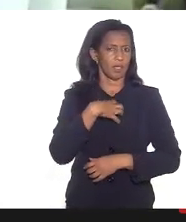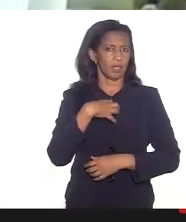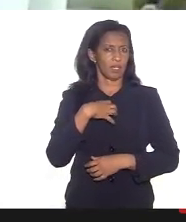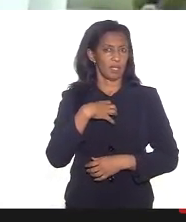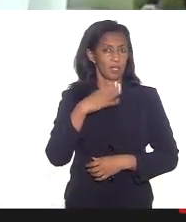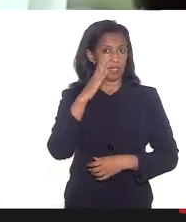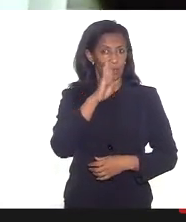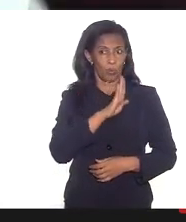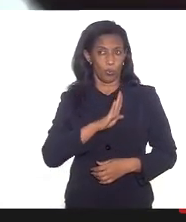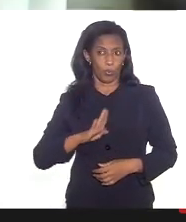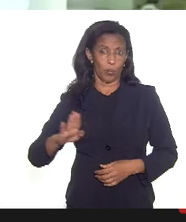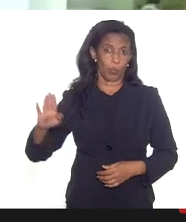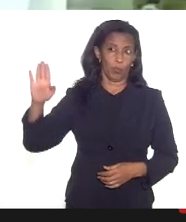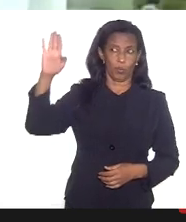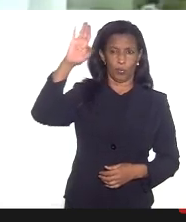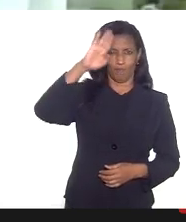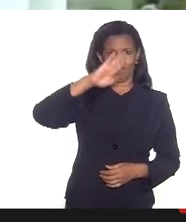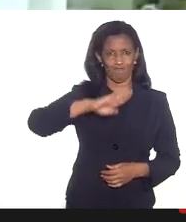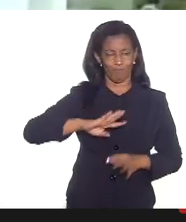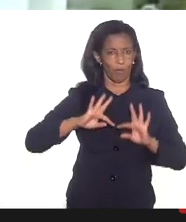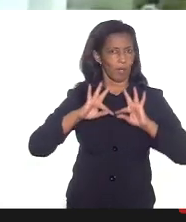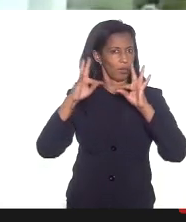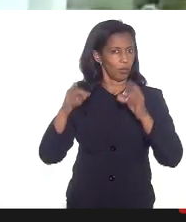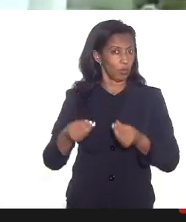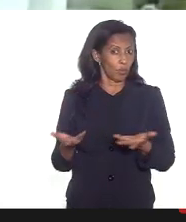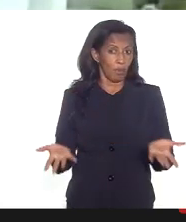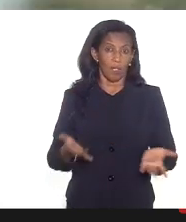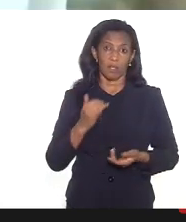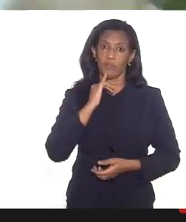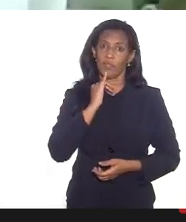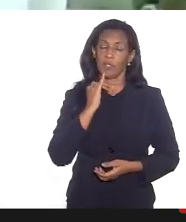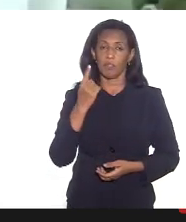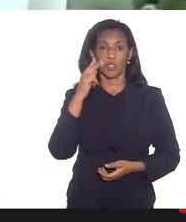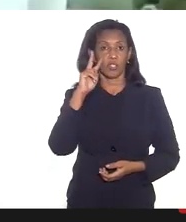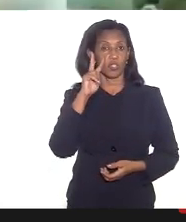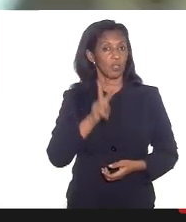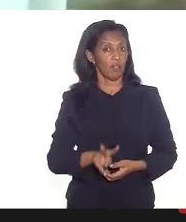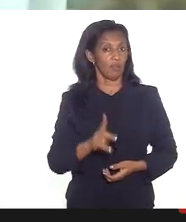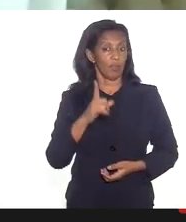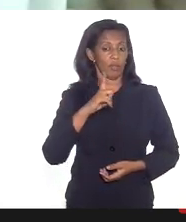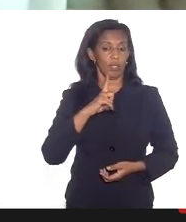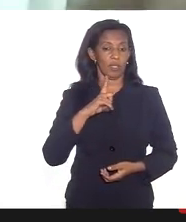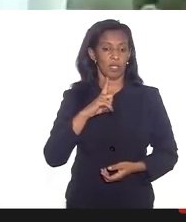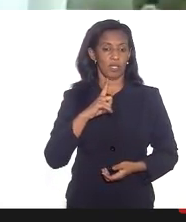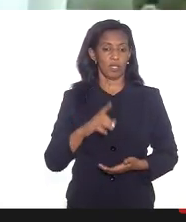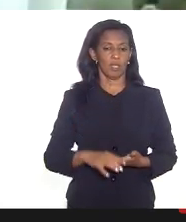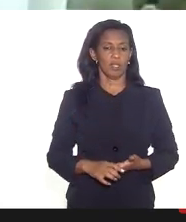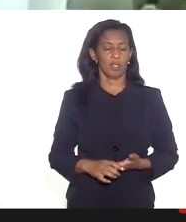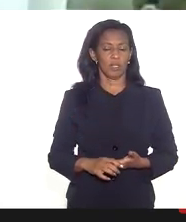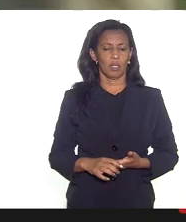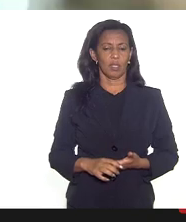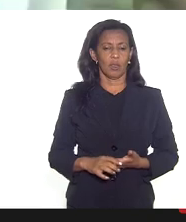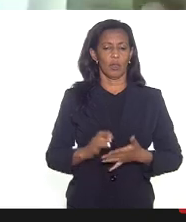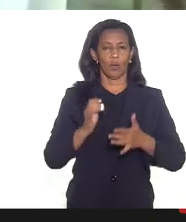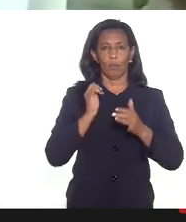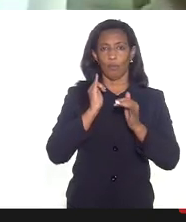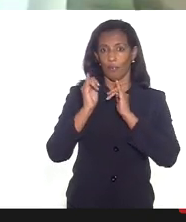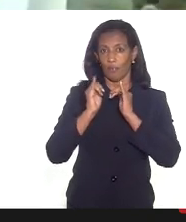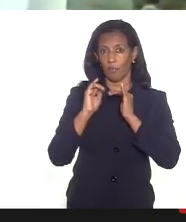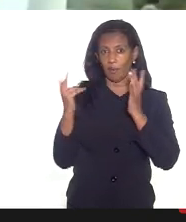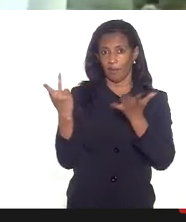né nacional e capilarizar mas infelizmente a gente tá vendo que há uma elas uma alimentação